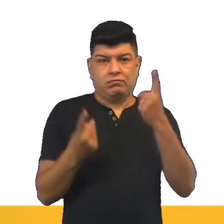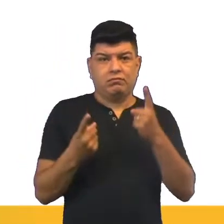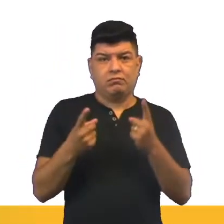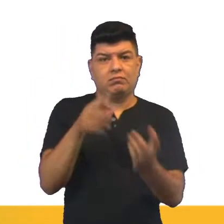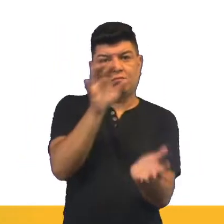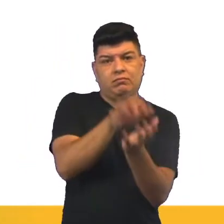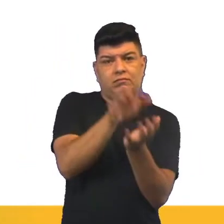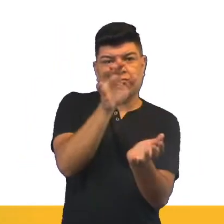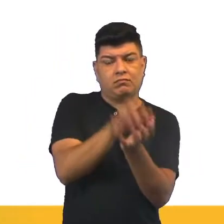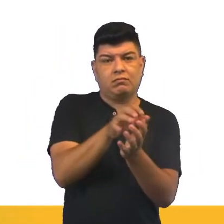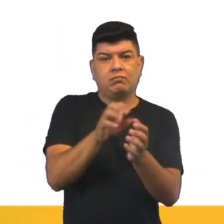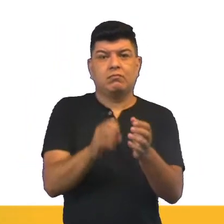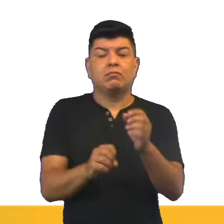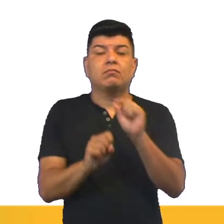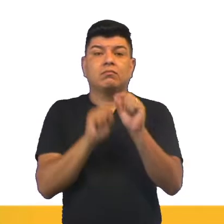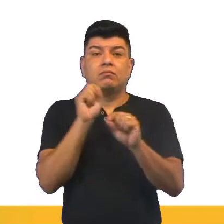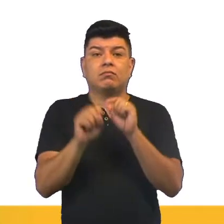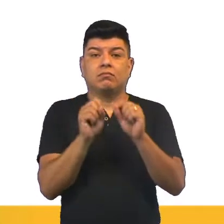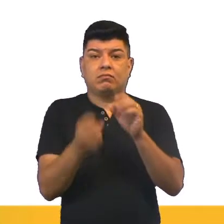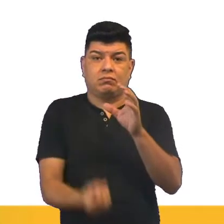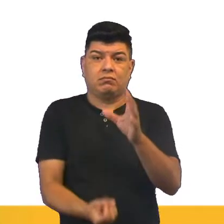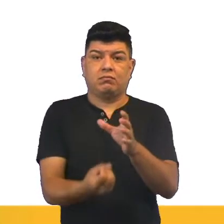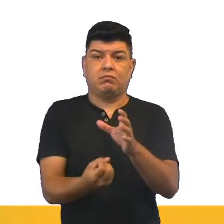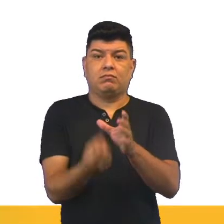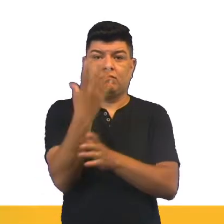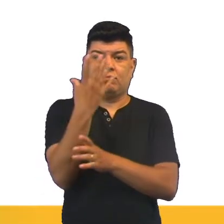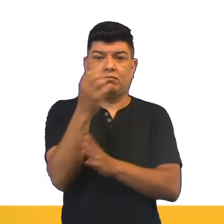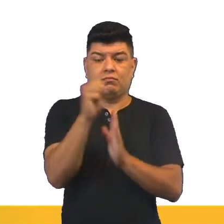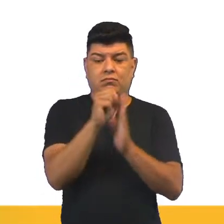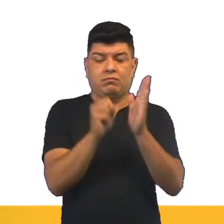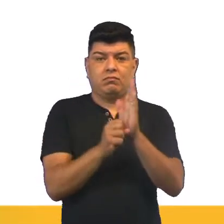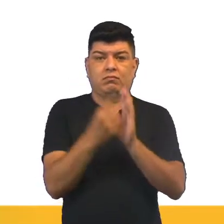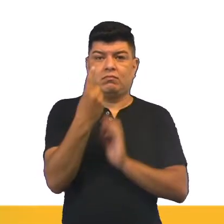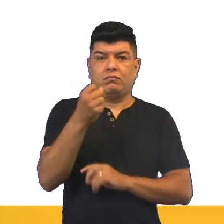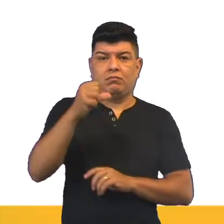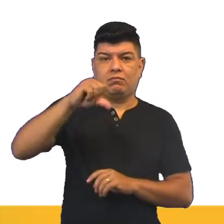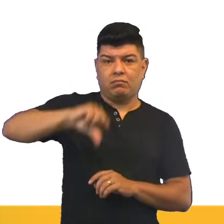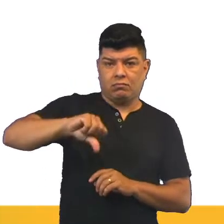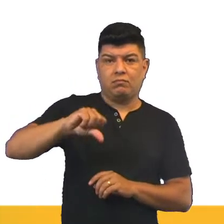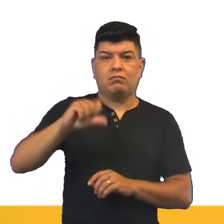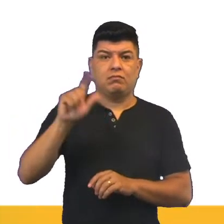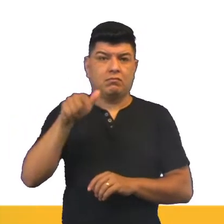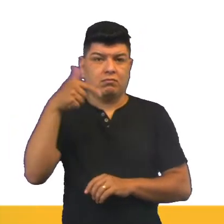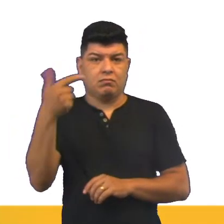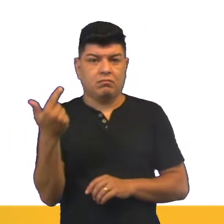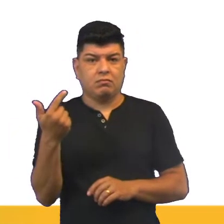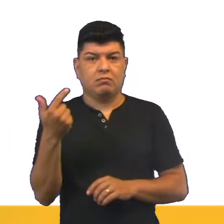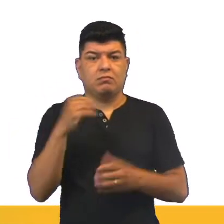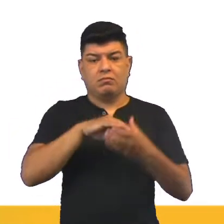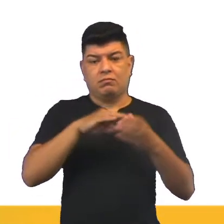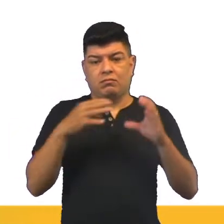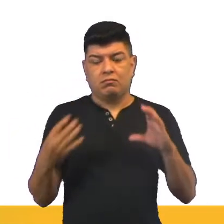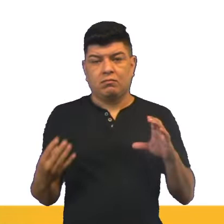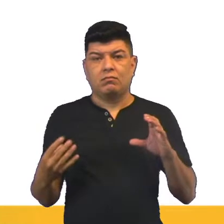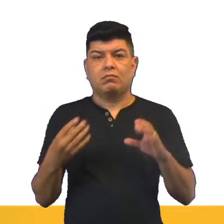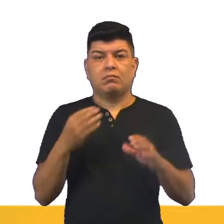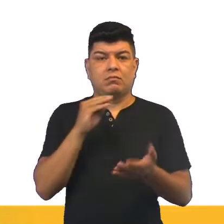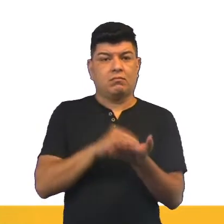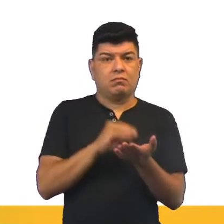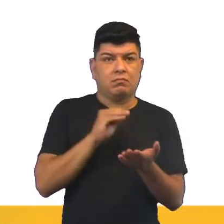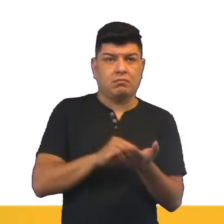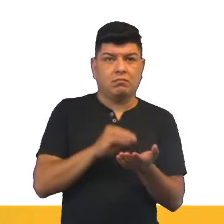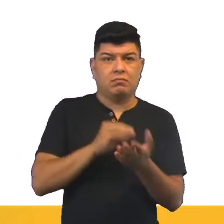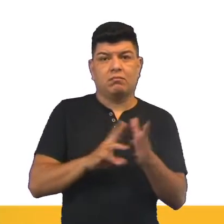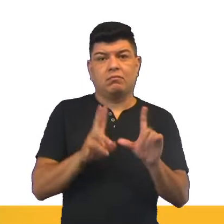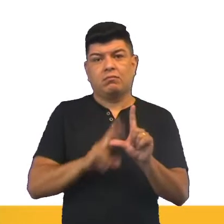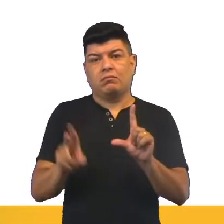pernambucano, surgida no século XIX, diferente de outras marchinhas carnavalescas, ele é caracterizado pela ausência